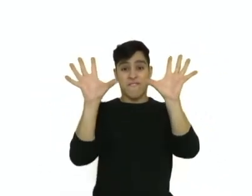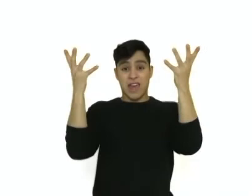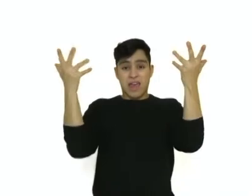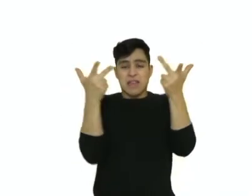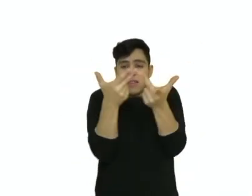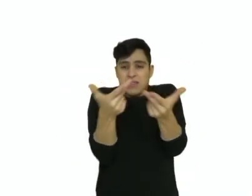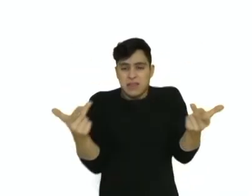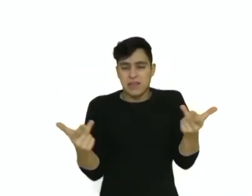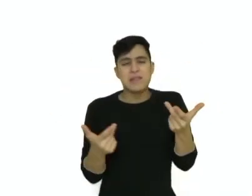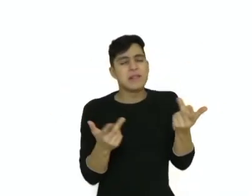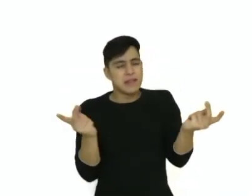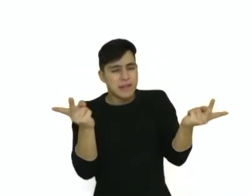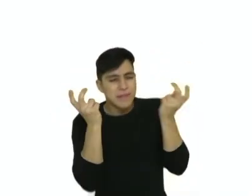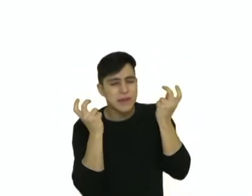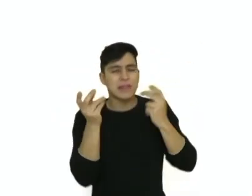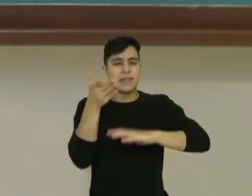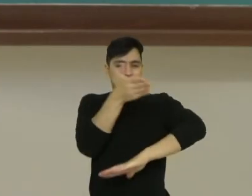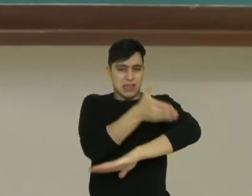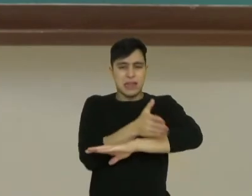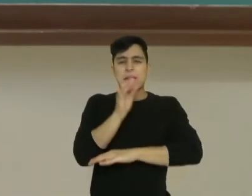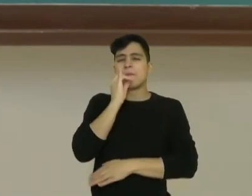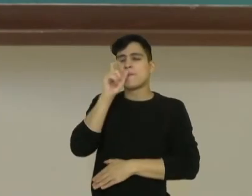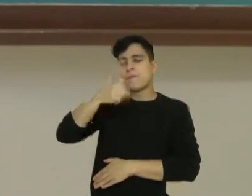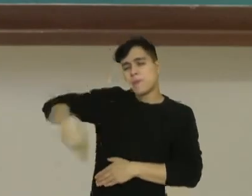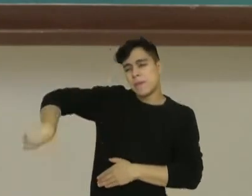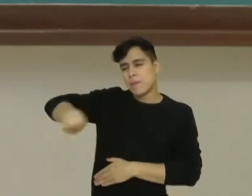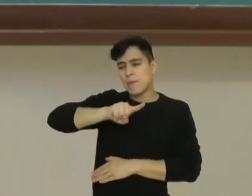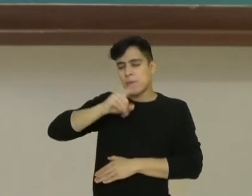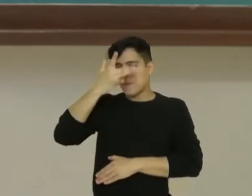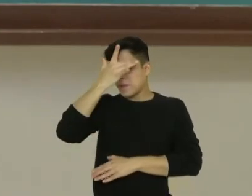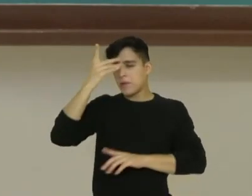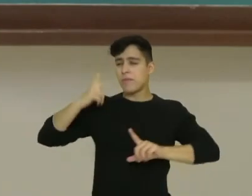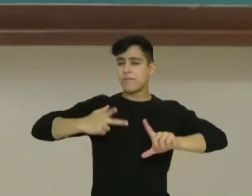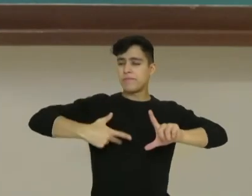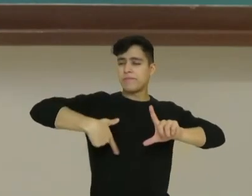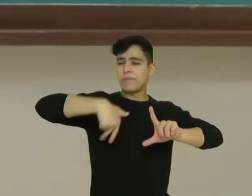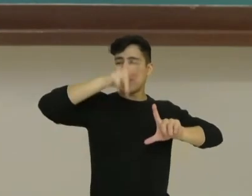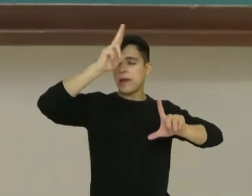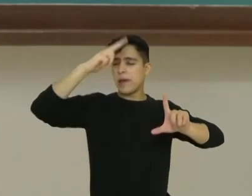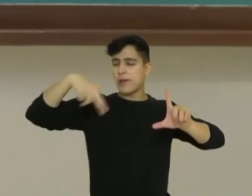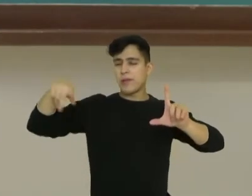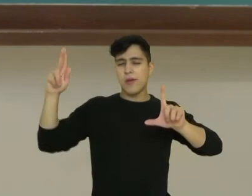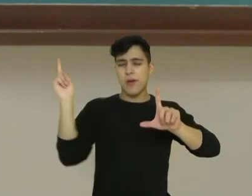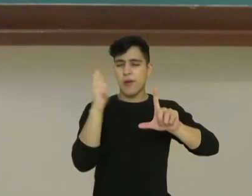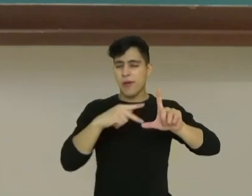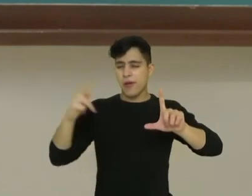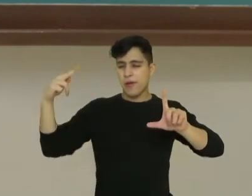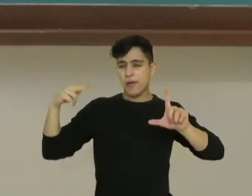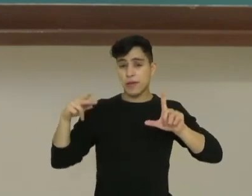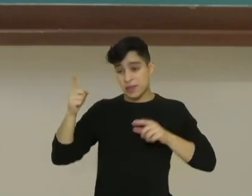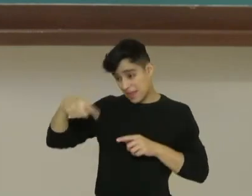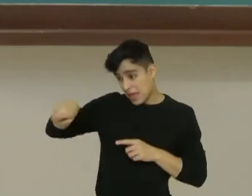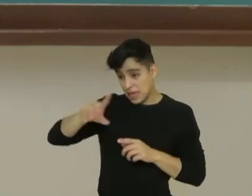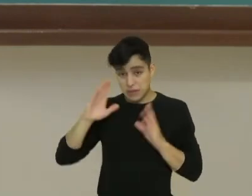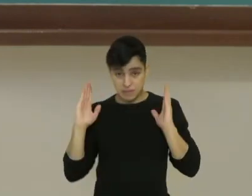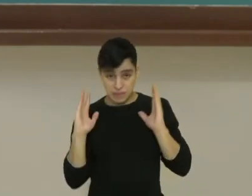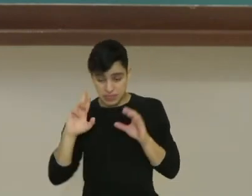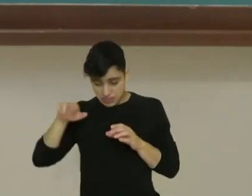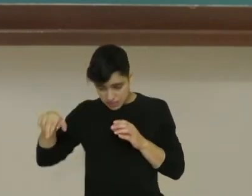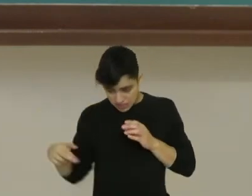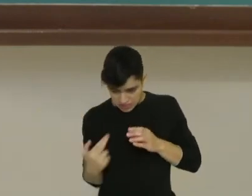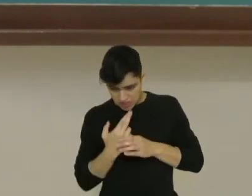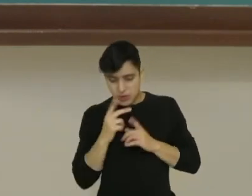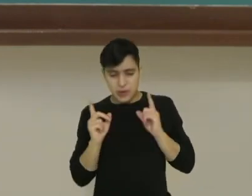Renascimento refletem a Idade Média. Então os pintores, o que nós estamos falando aqui? Que os pintores renascentistas,